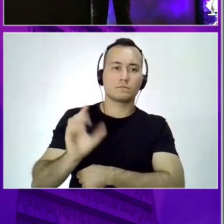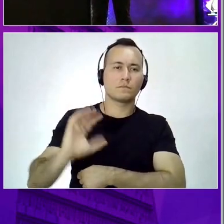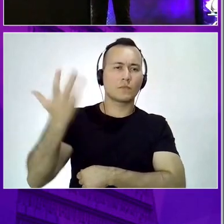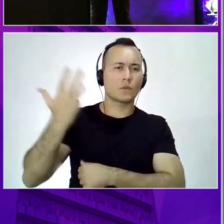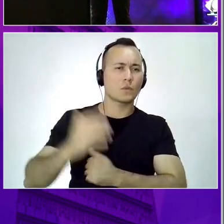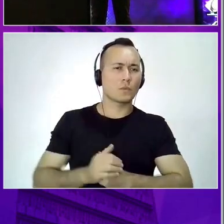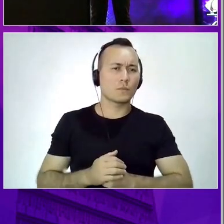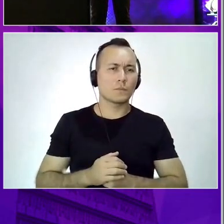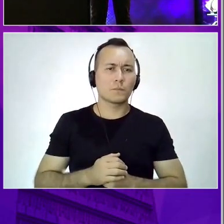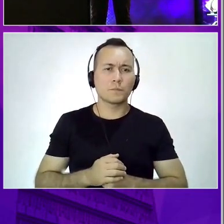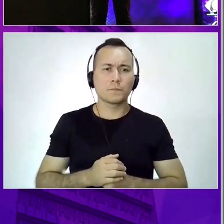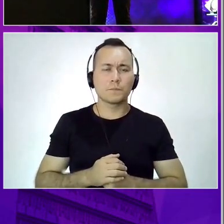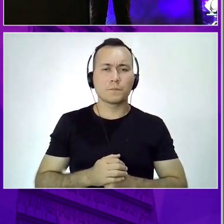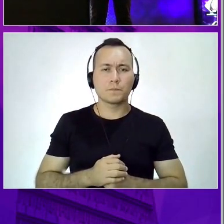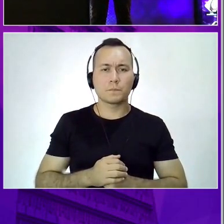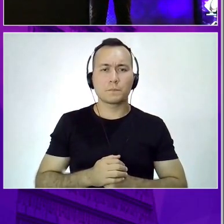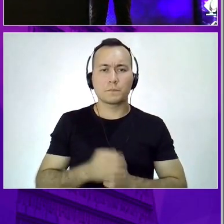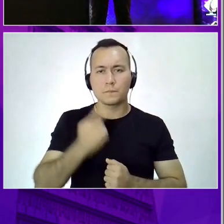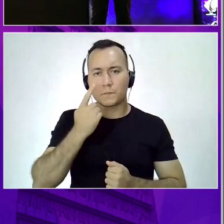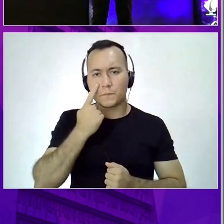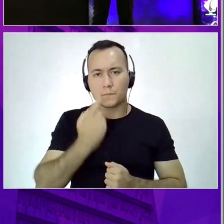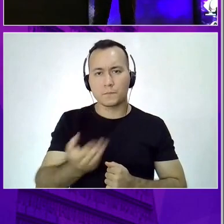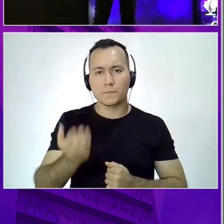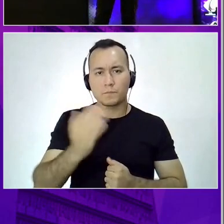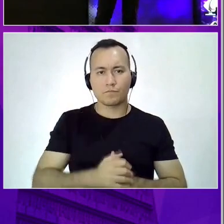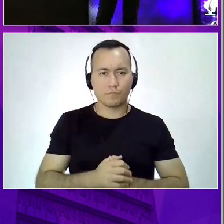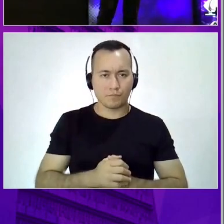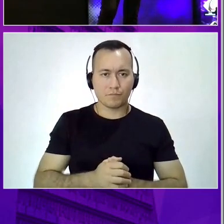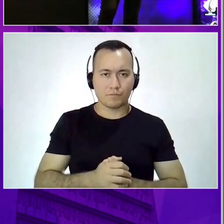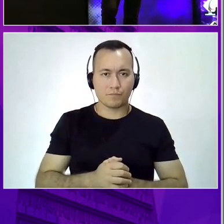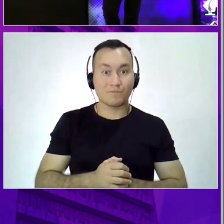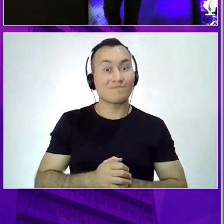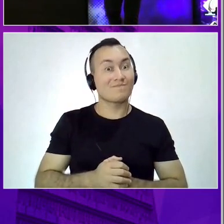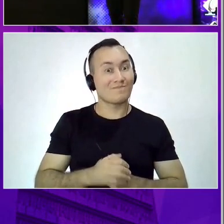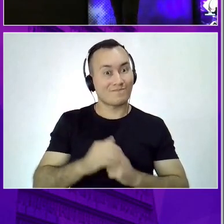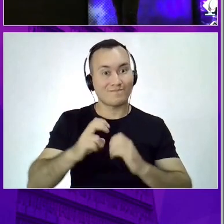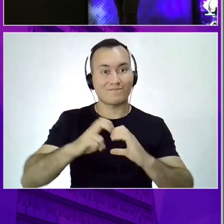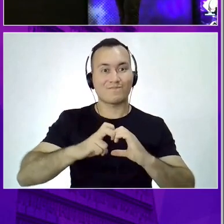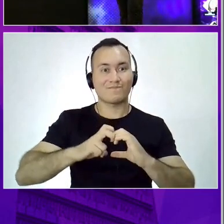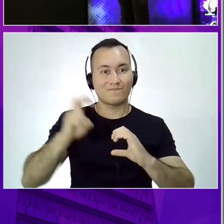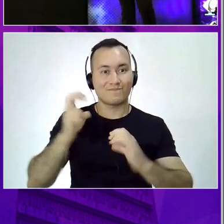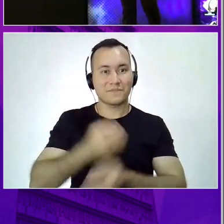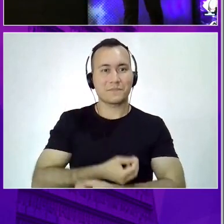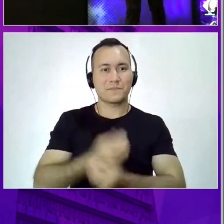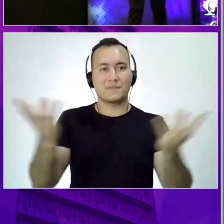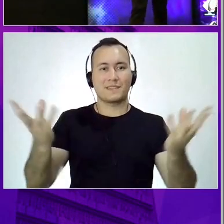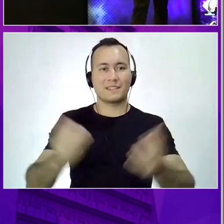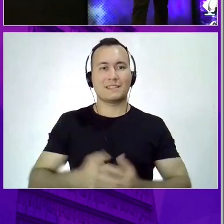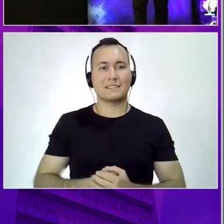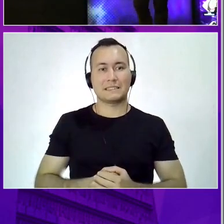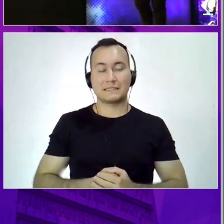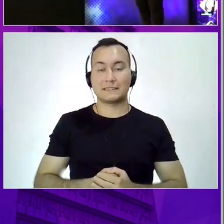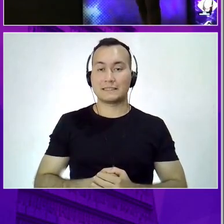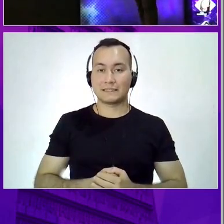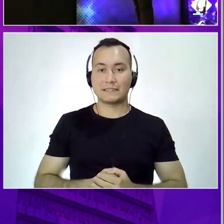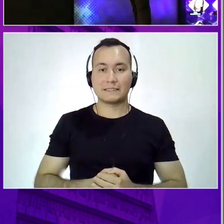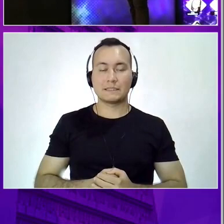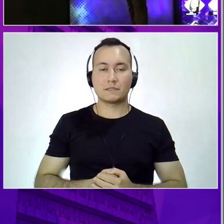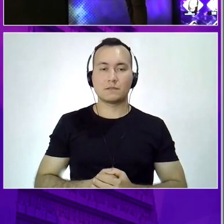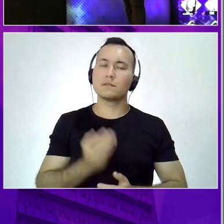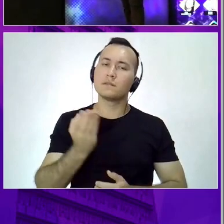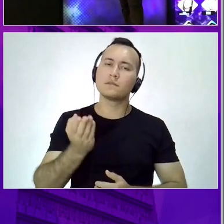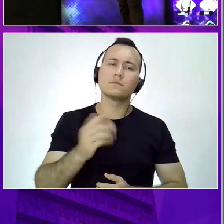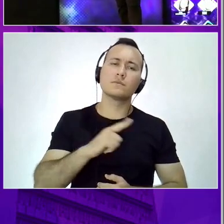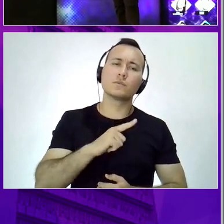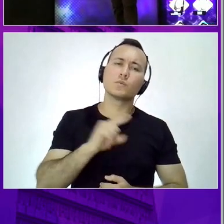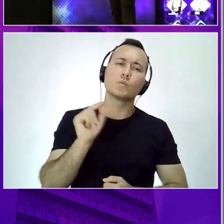pesquisa. Teve o lançamento do ChatGPT. O ChatGPT, ele teve